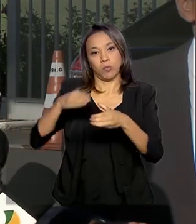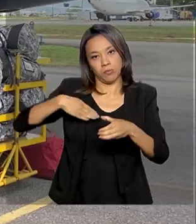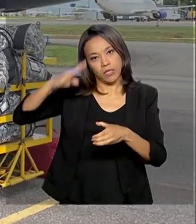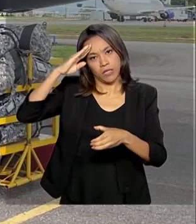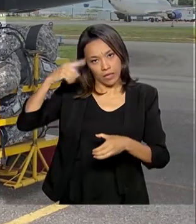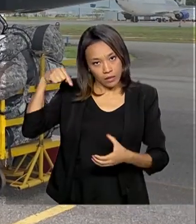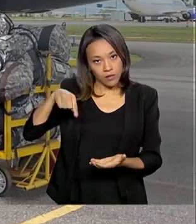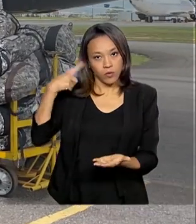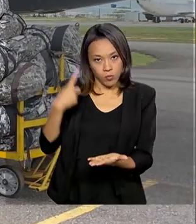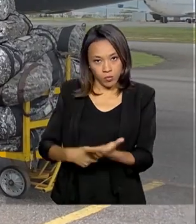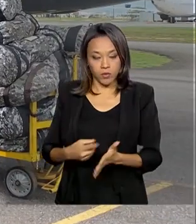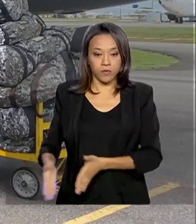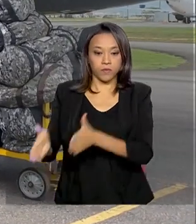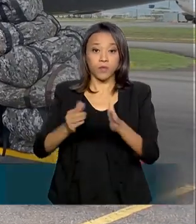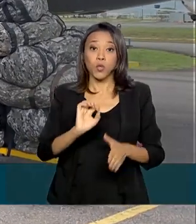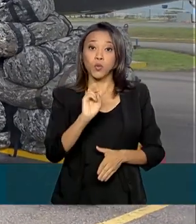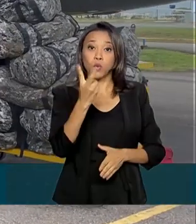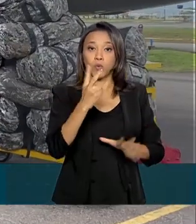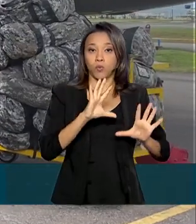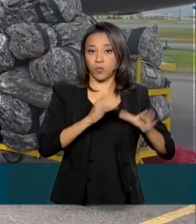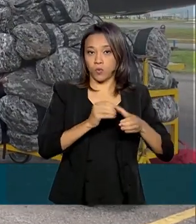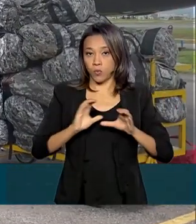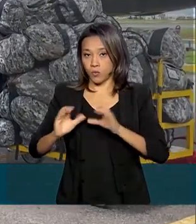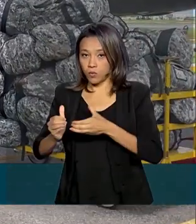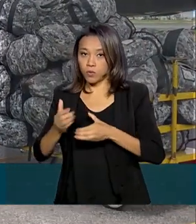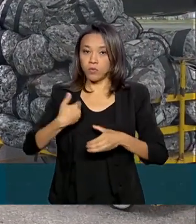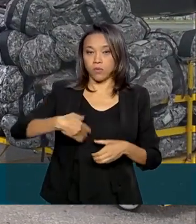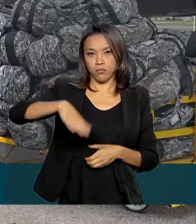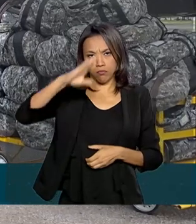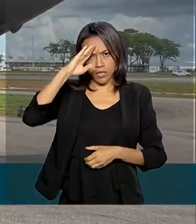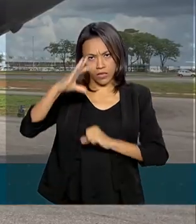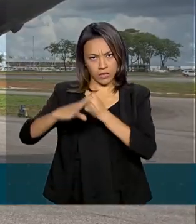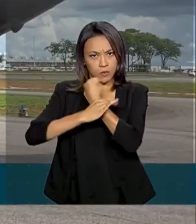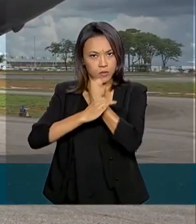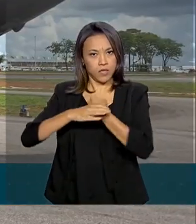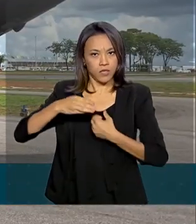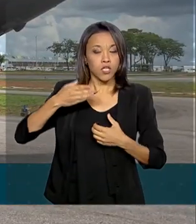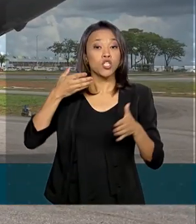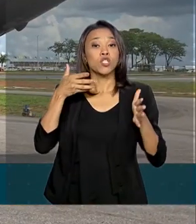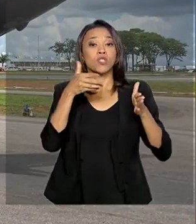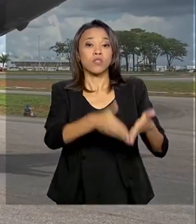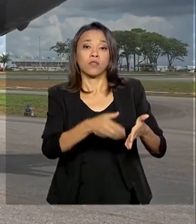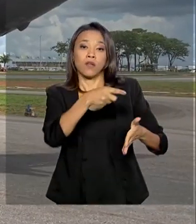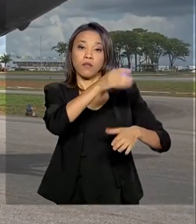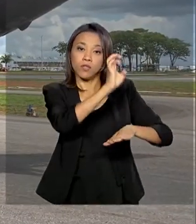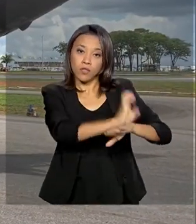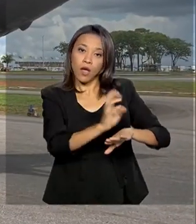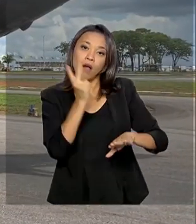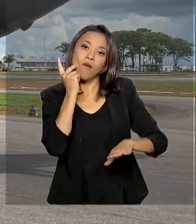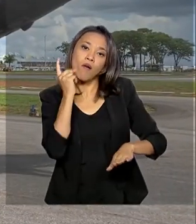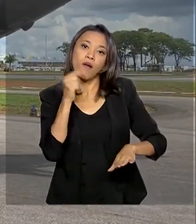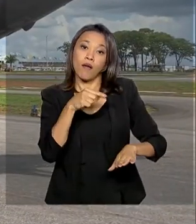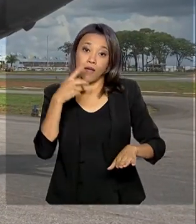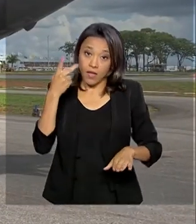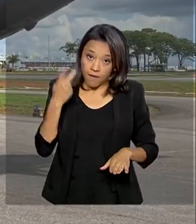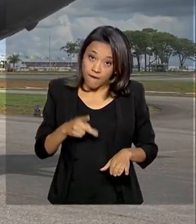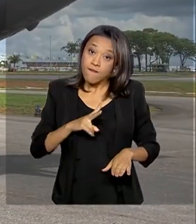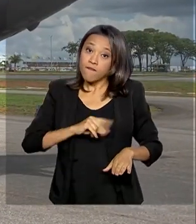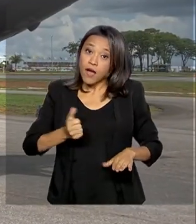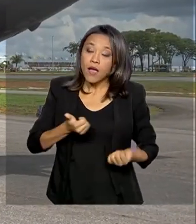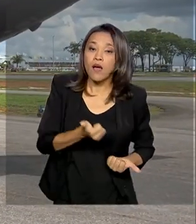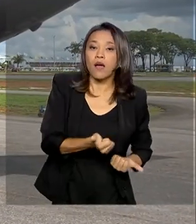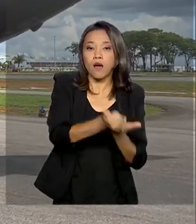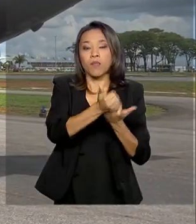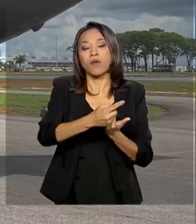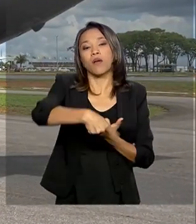missão. Duas tropas da Força Nacional de Segurança Pública chegaram nesta quinta-feira ao Ceará. A Força Nacional vai reforçar a